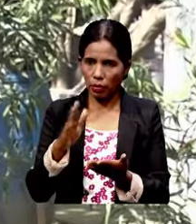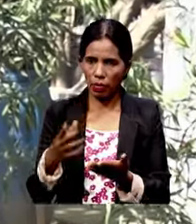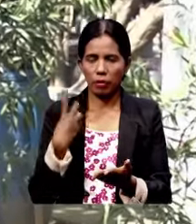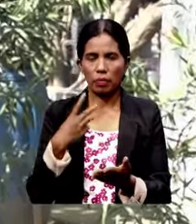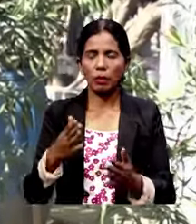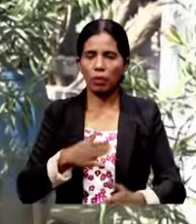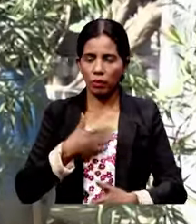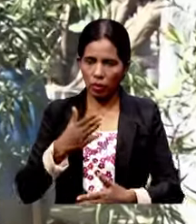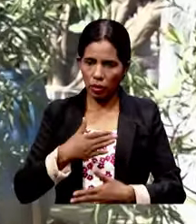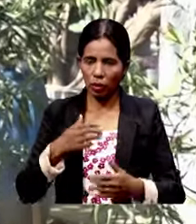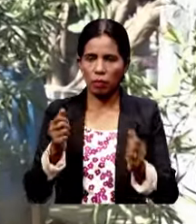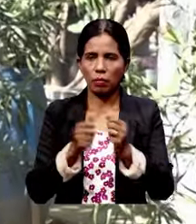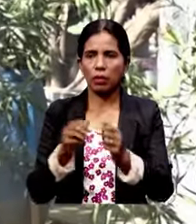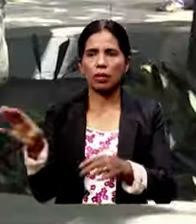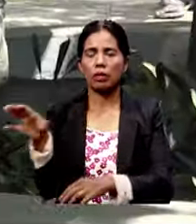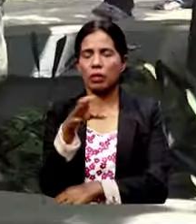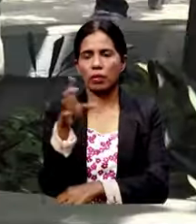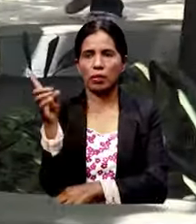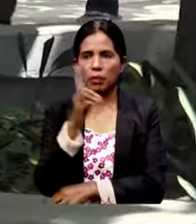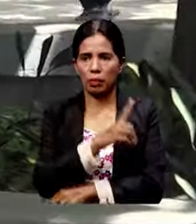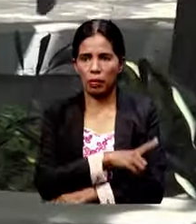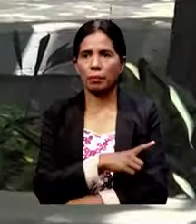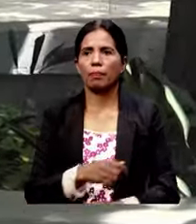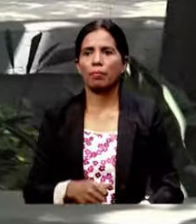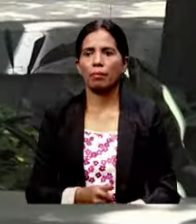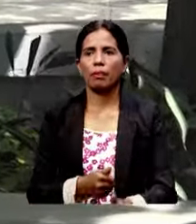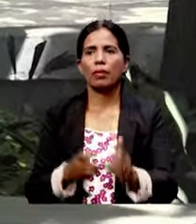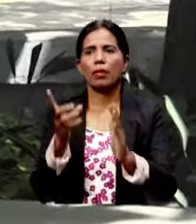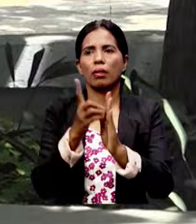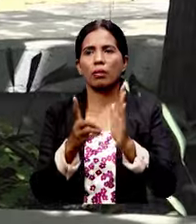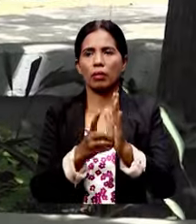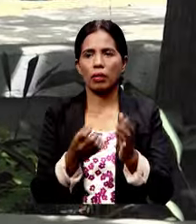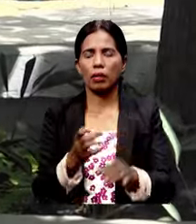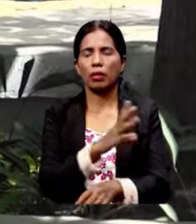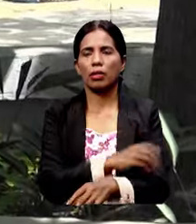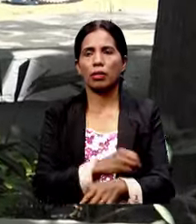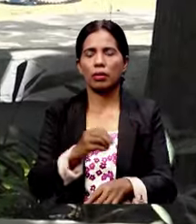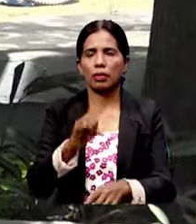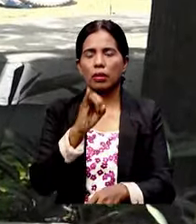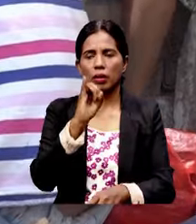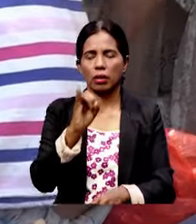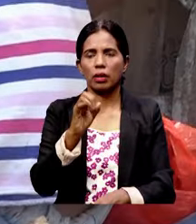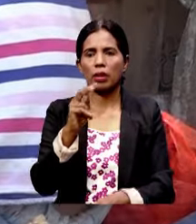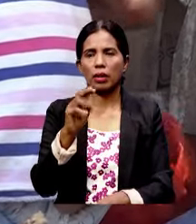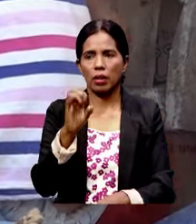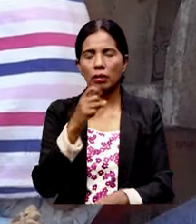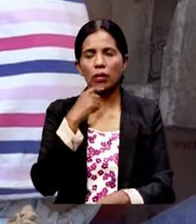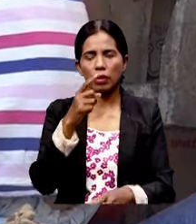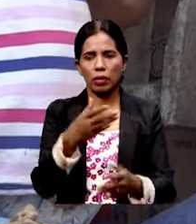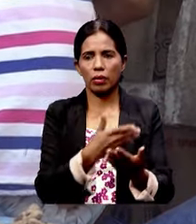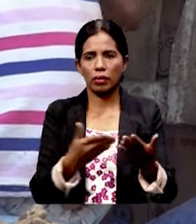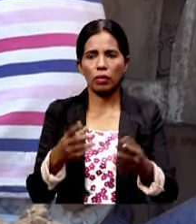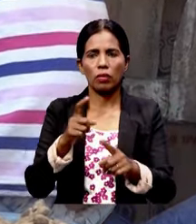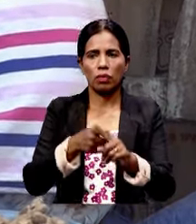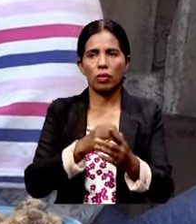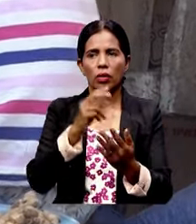action, comme tout corps, célébration, leur natal, n'y a. Tuir dado susi Instituto Nacional Estatística Aturu, fula em Sassan e a fula